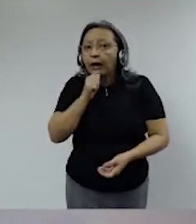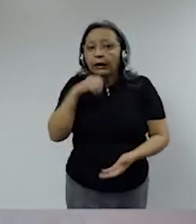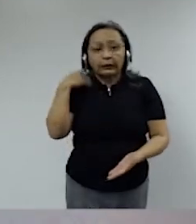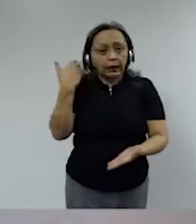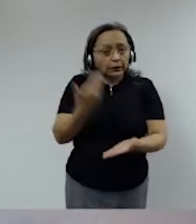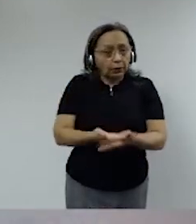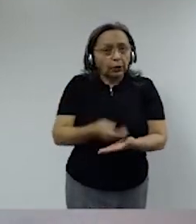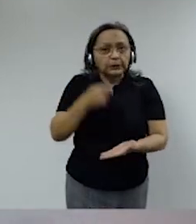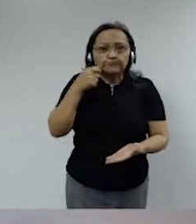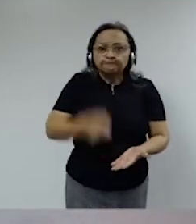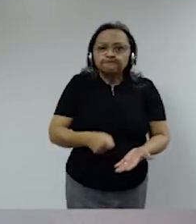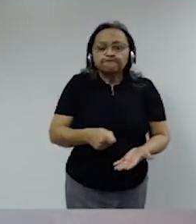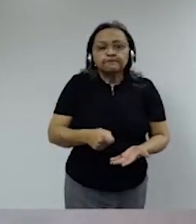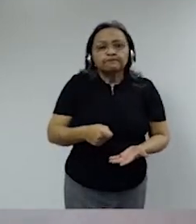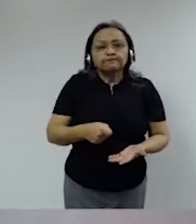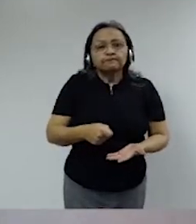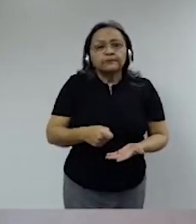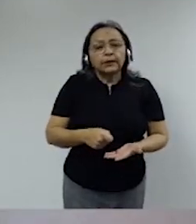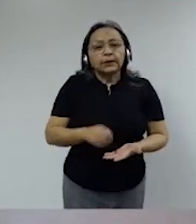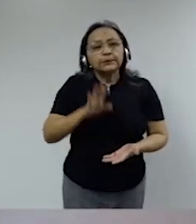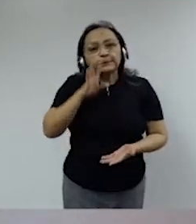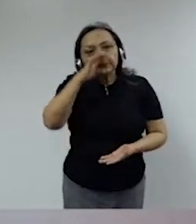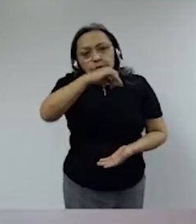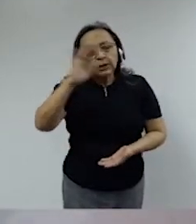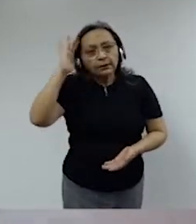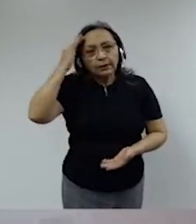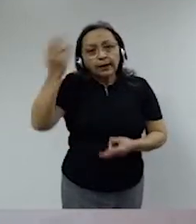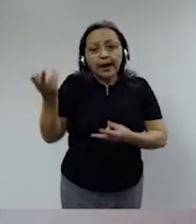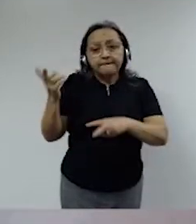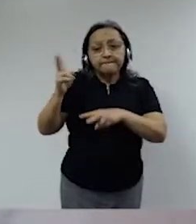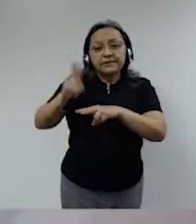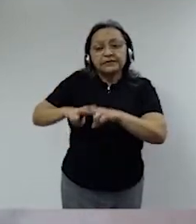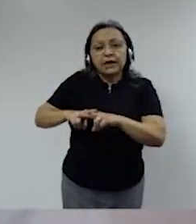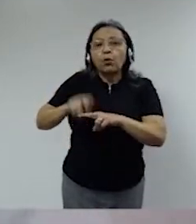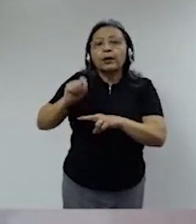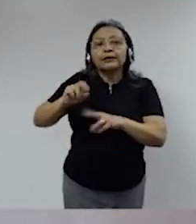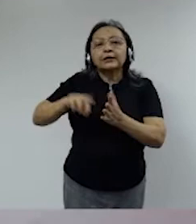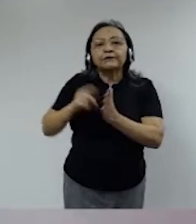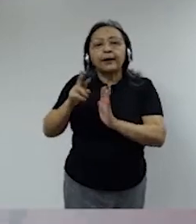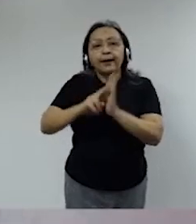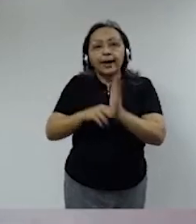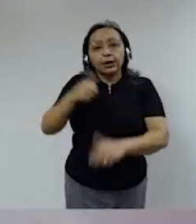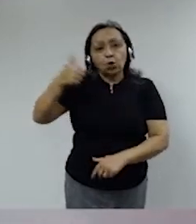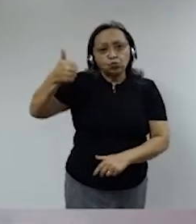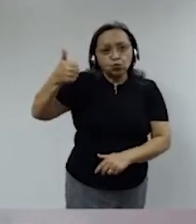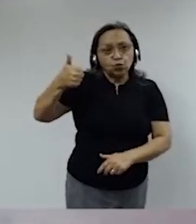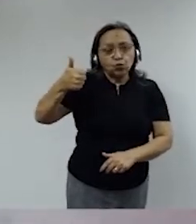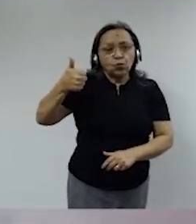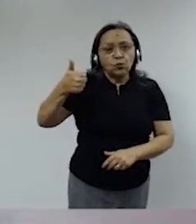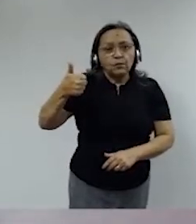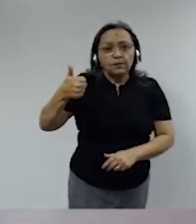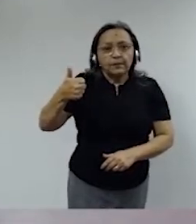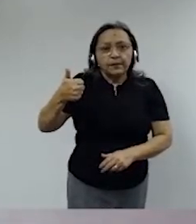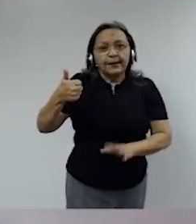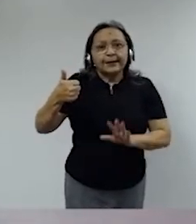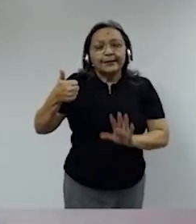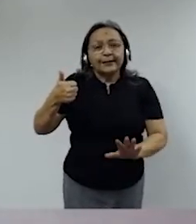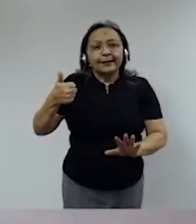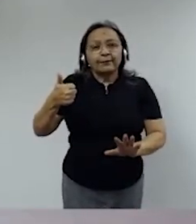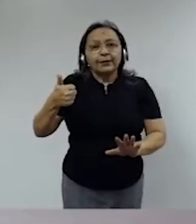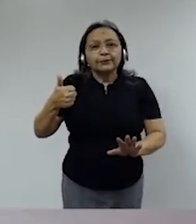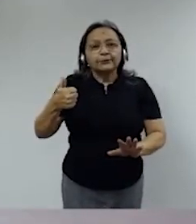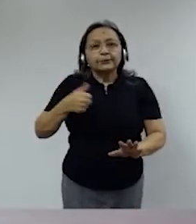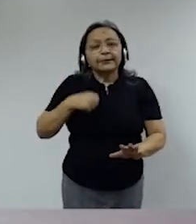entender que a prisão é a regra, ou quando entendem pela conversão, ou melhor, pela aplicação